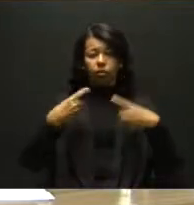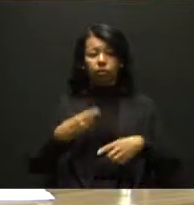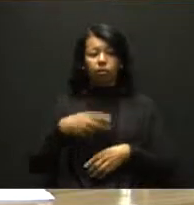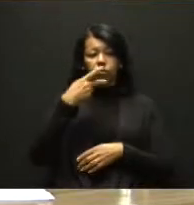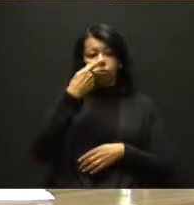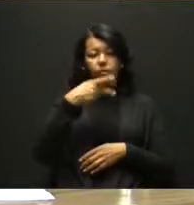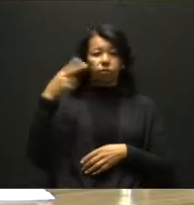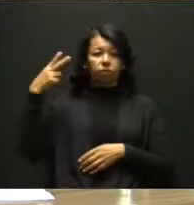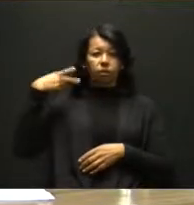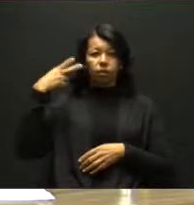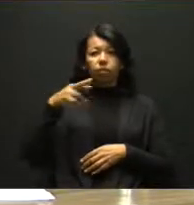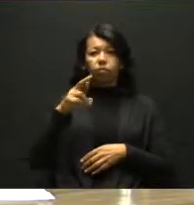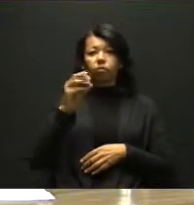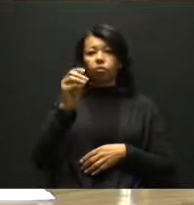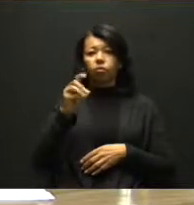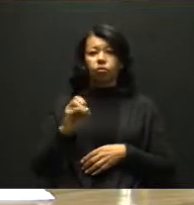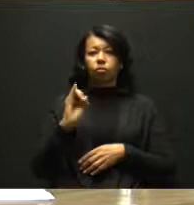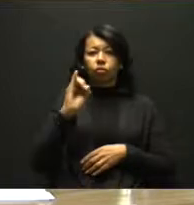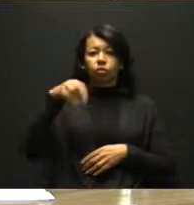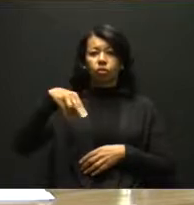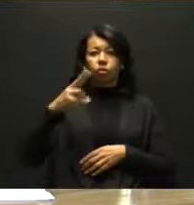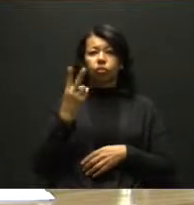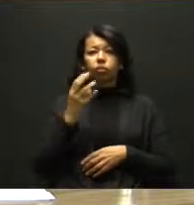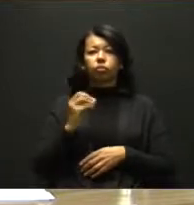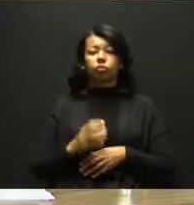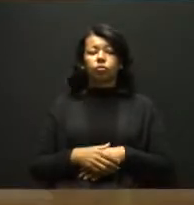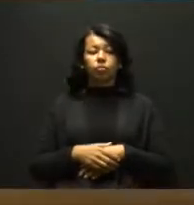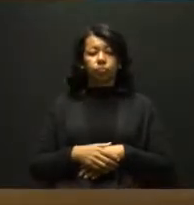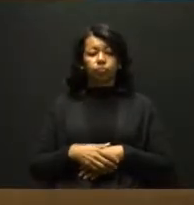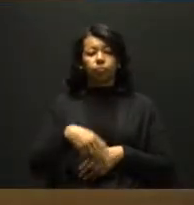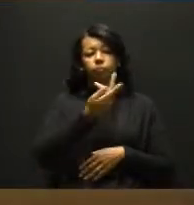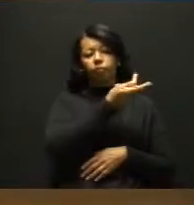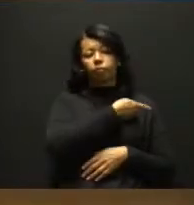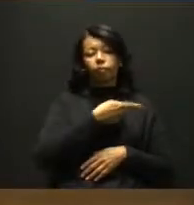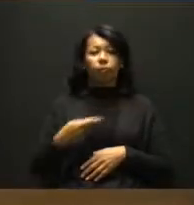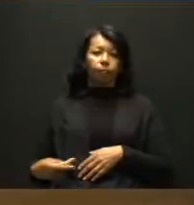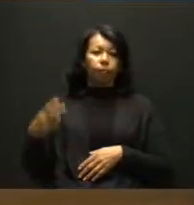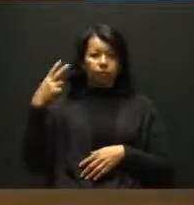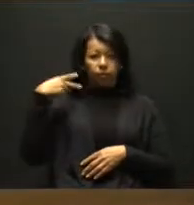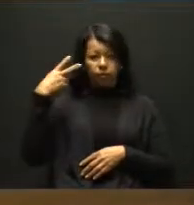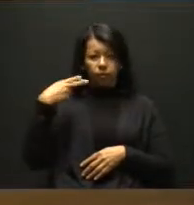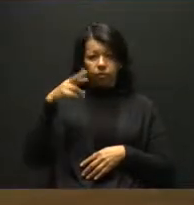palavra autor do requerimento o presidente vereador